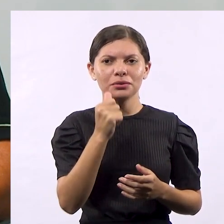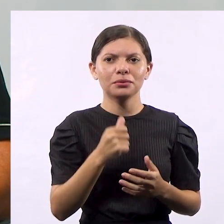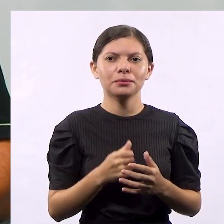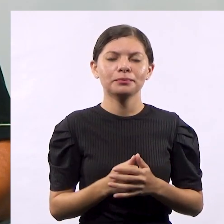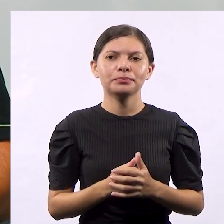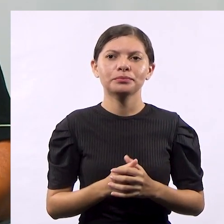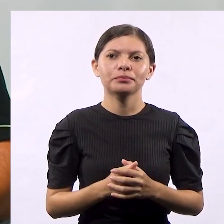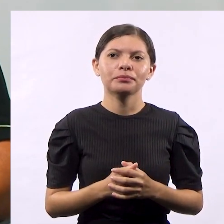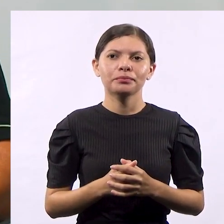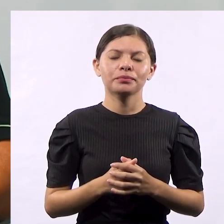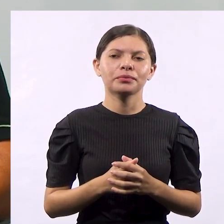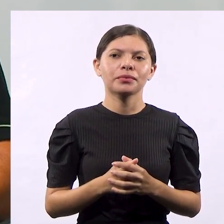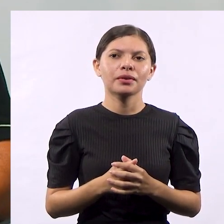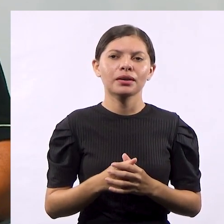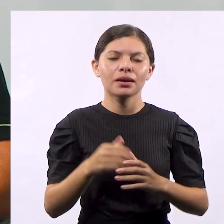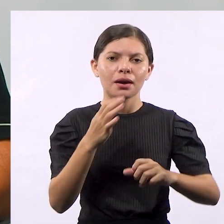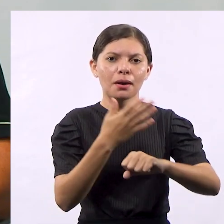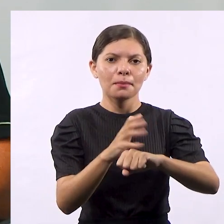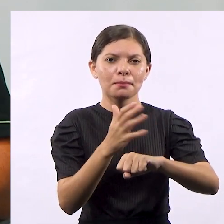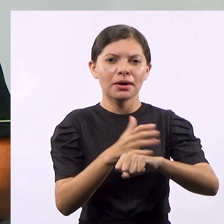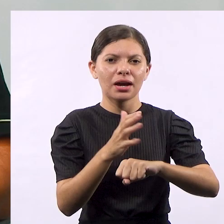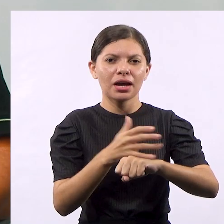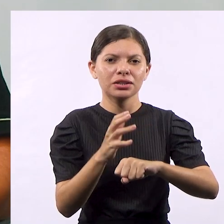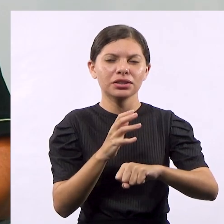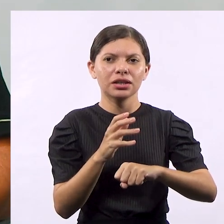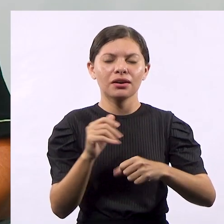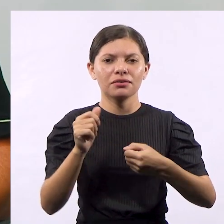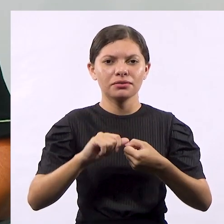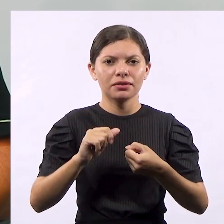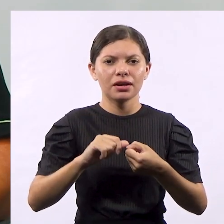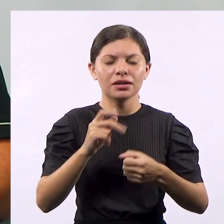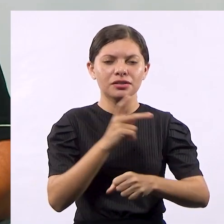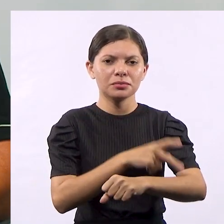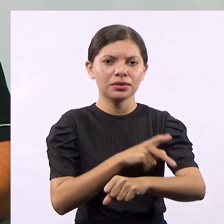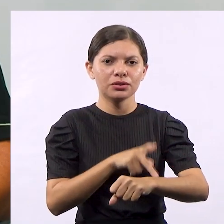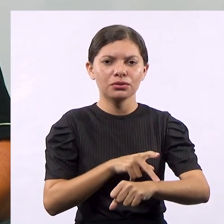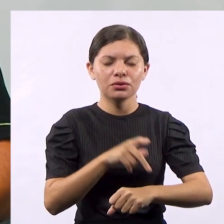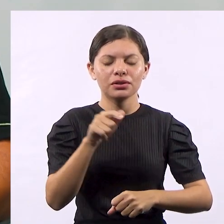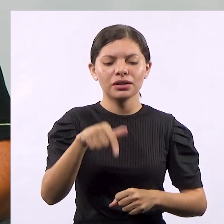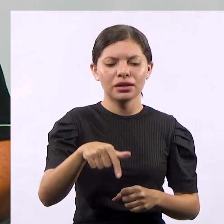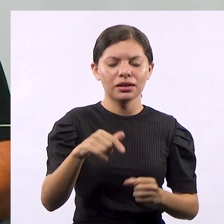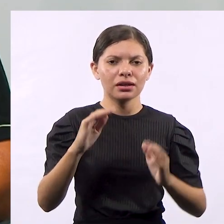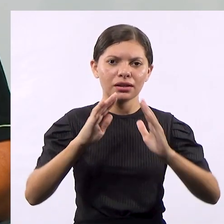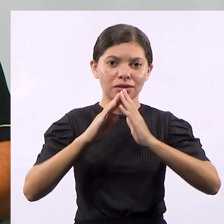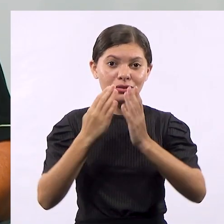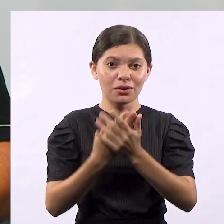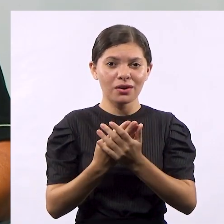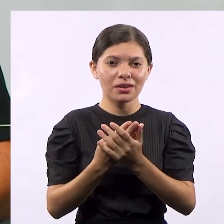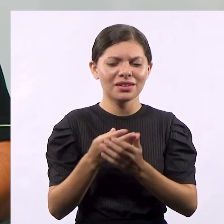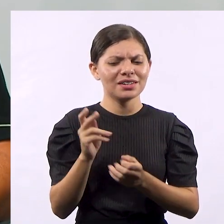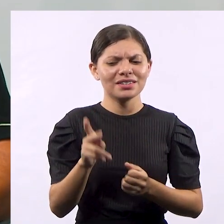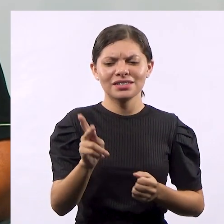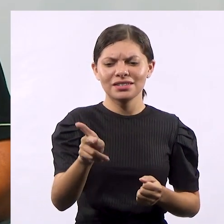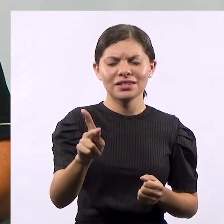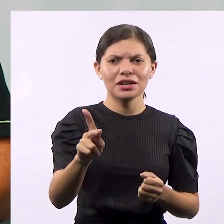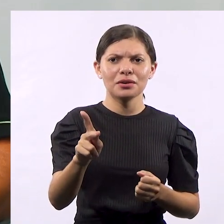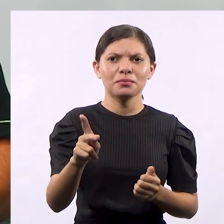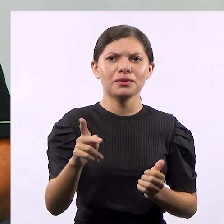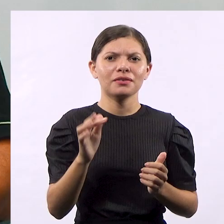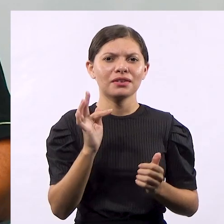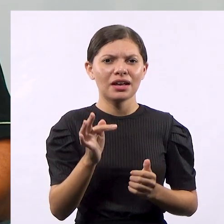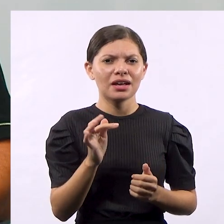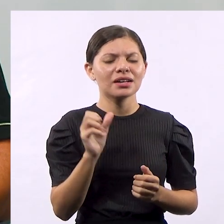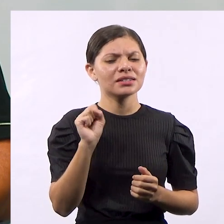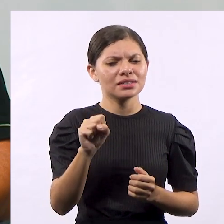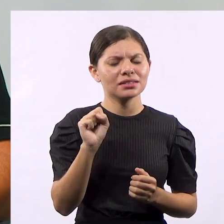a um diretor de escola quais práticas, se ele realiza práticas pedagógicas interculturais, se ele realiza a inclusão, ele sempre vai